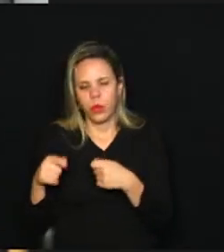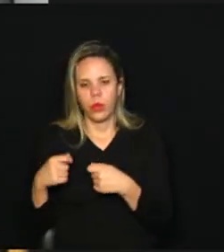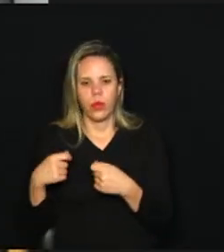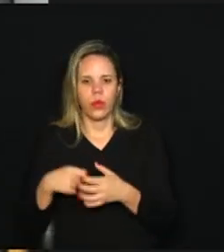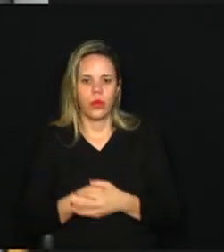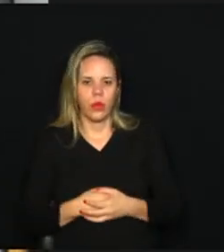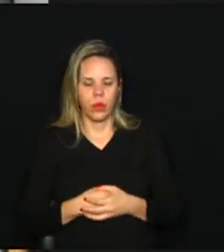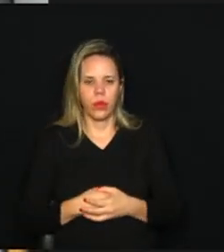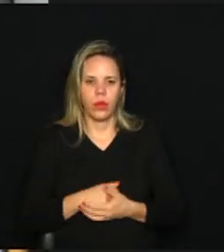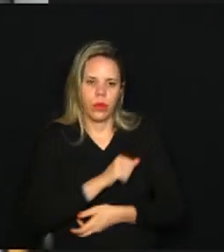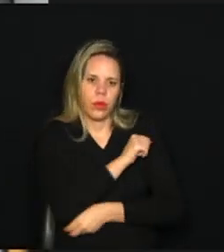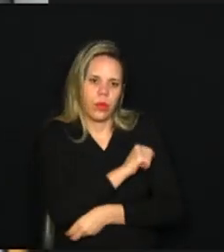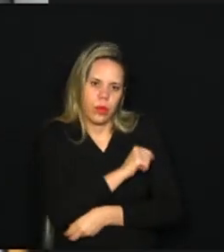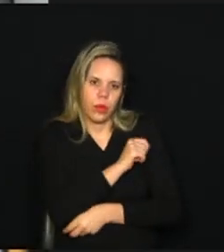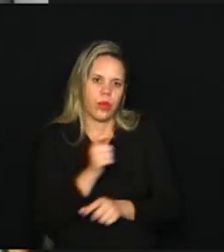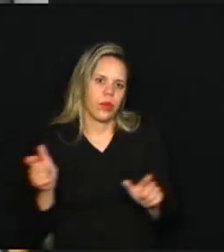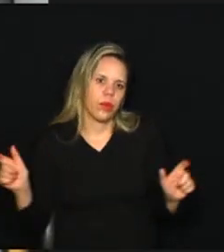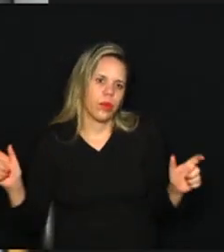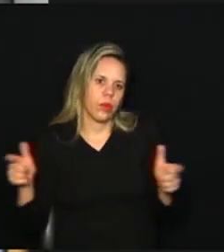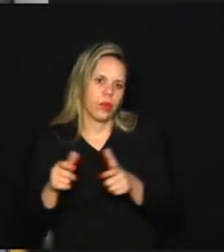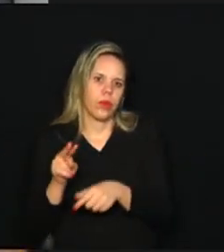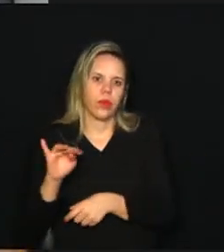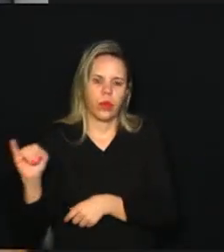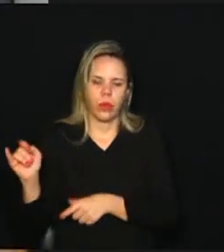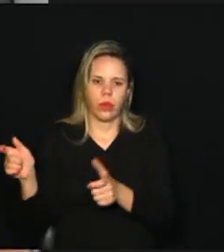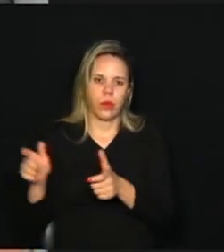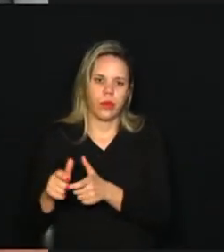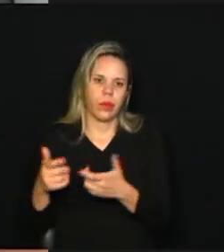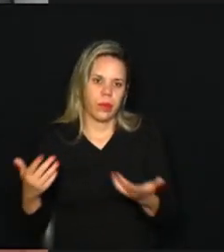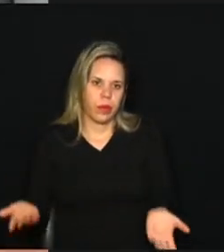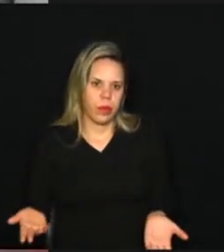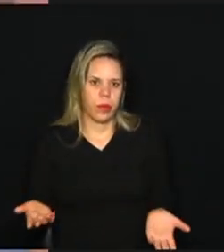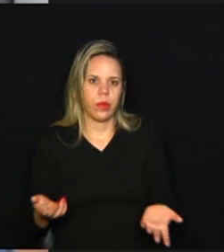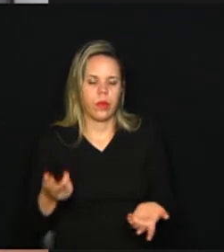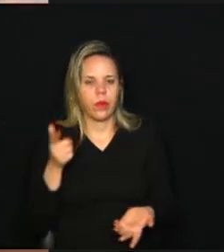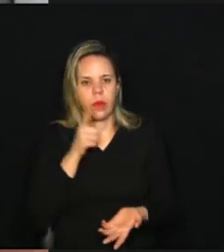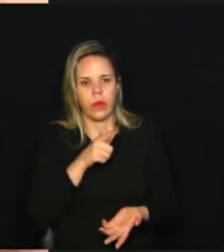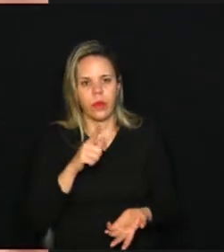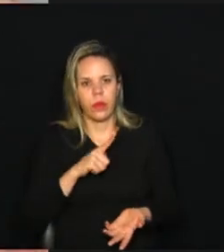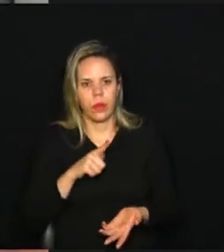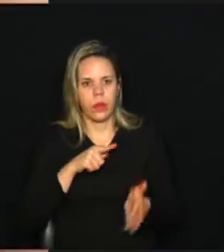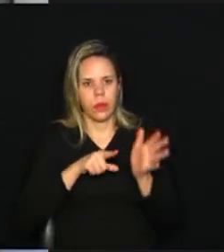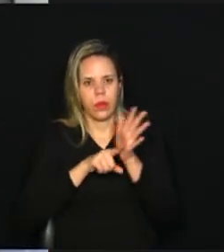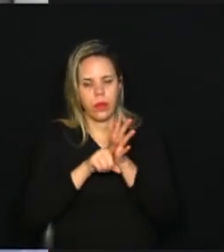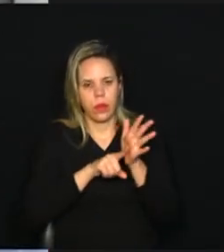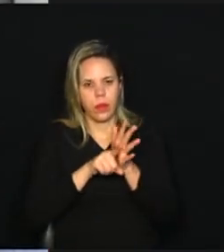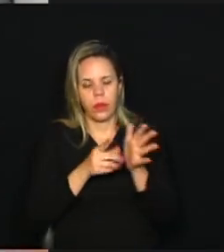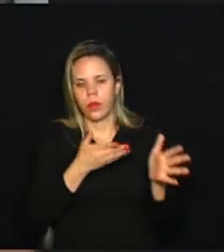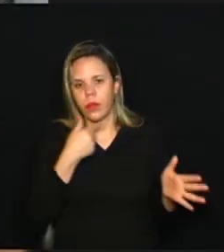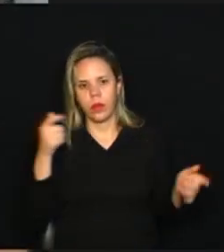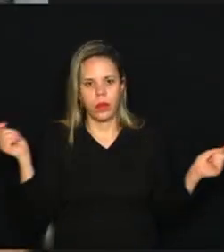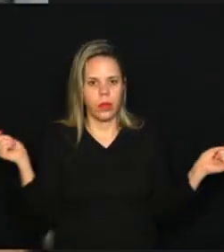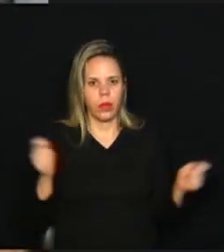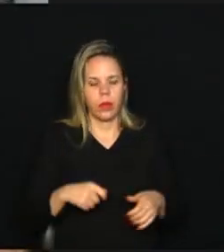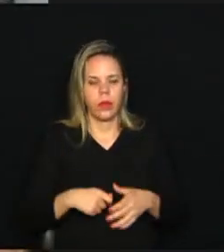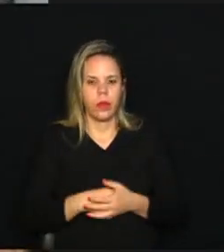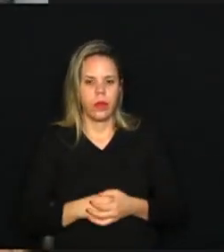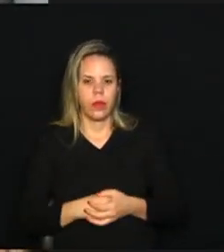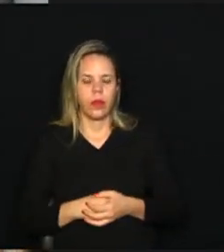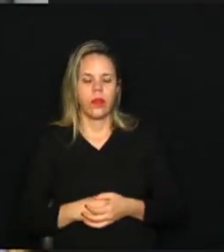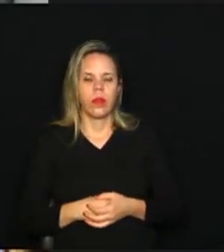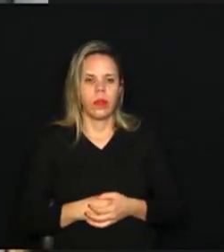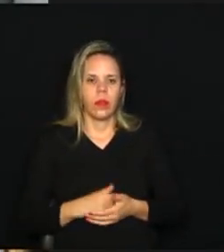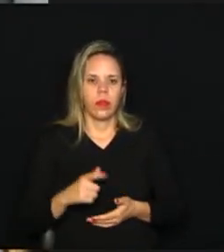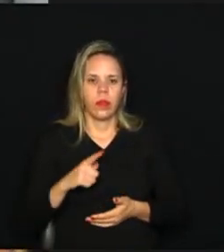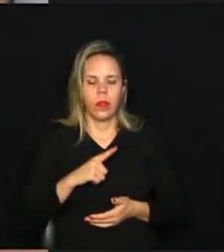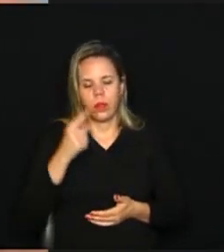precisam de enfermaria vão baixar UTI. Então, se a gente consegue ter um rastreamento, né, o melhor possível, a gente tem